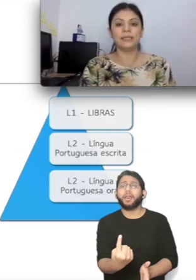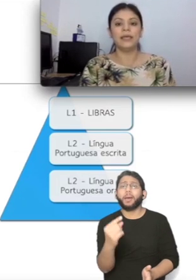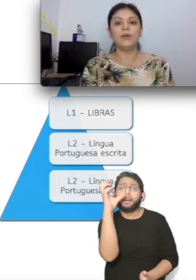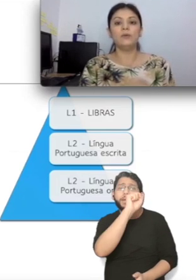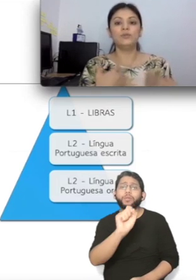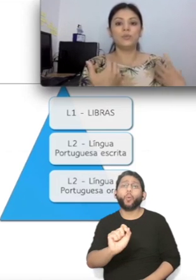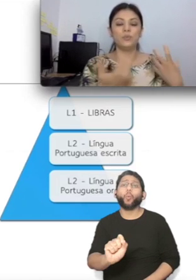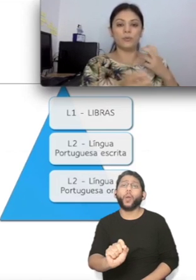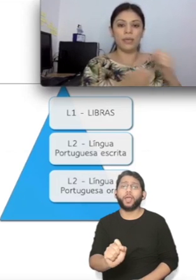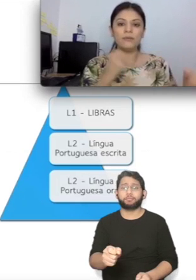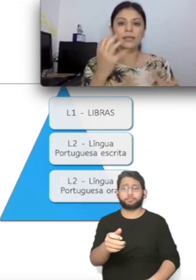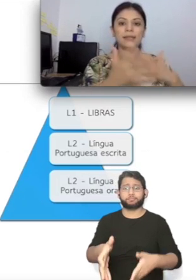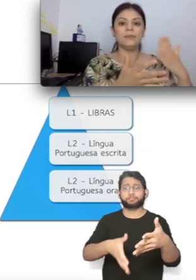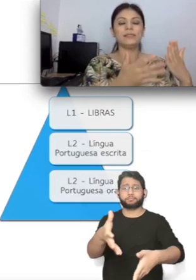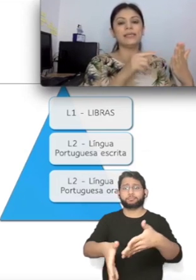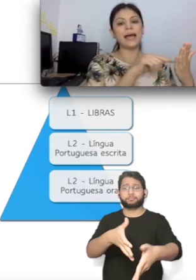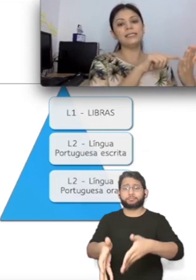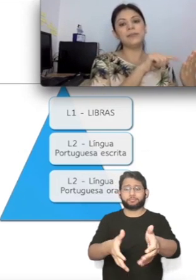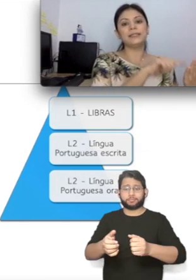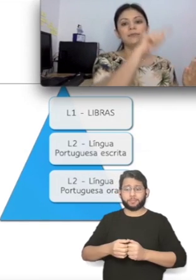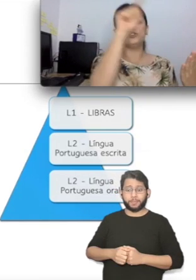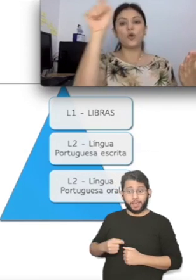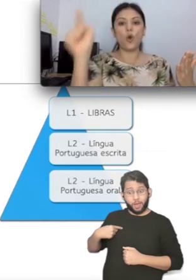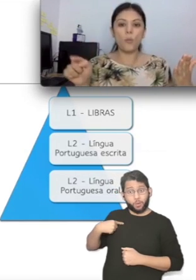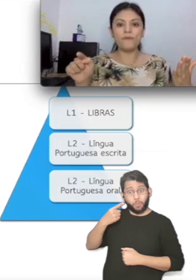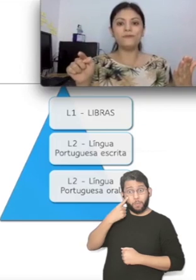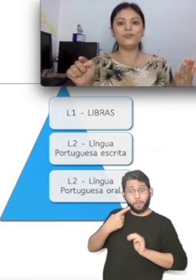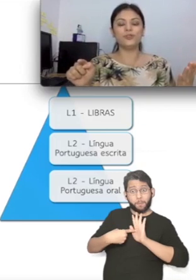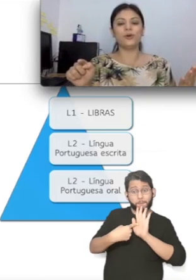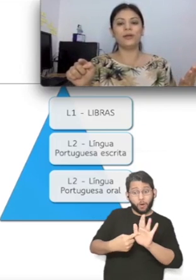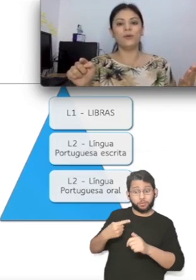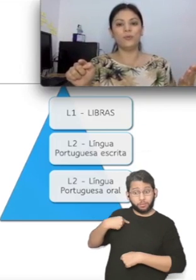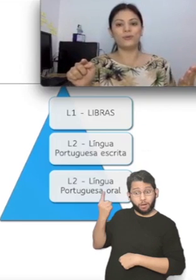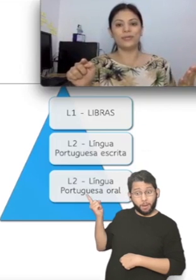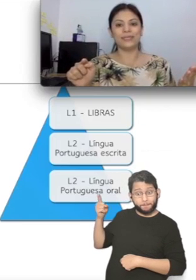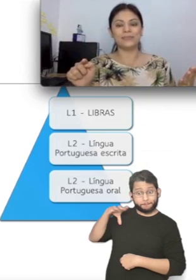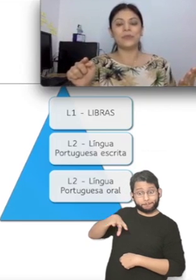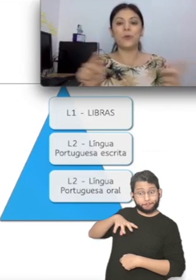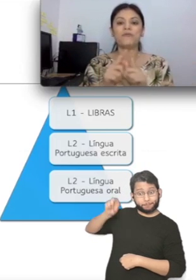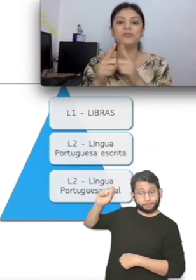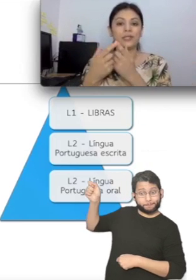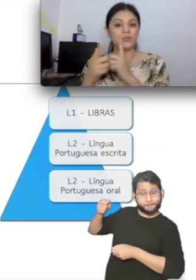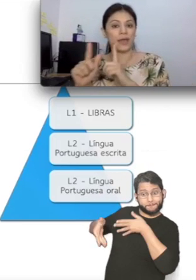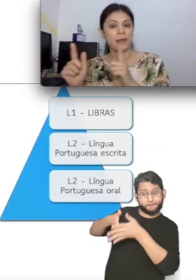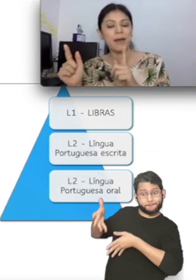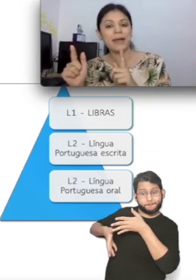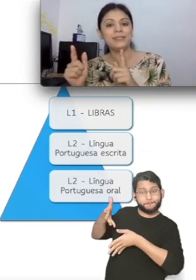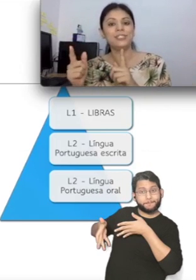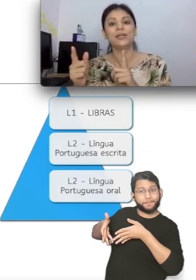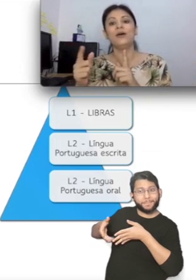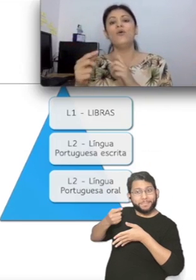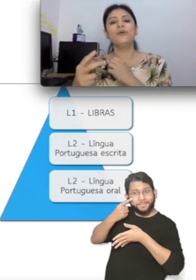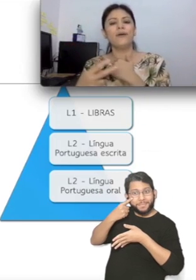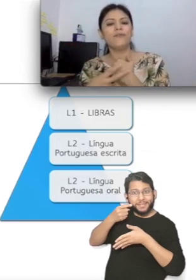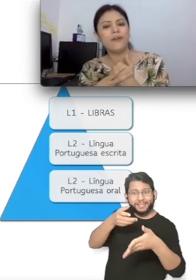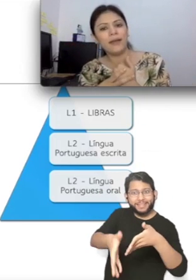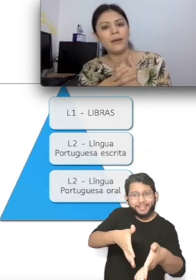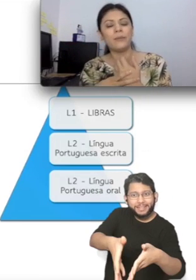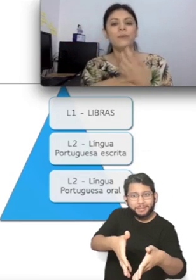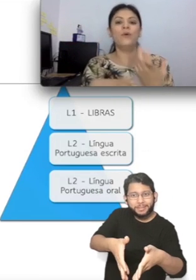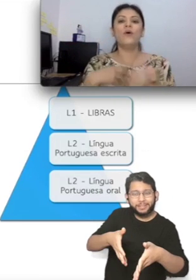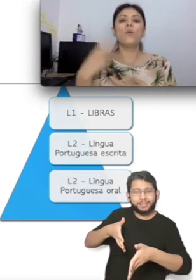Libras, eu uso por meio da Libras a explicação de como funciona o português, como funciona a sua gramática, o que é